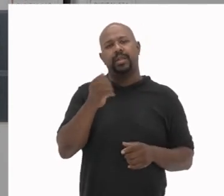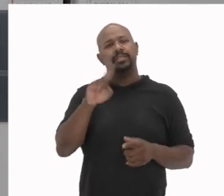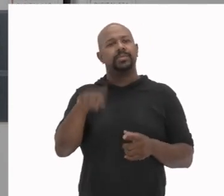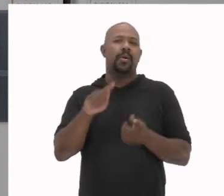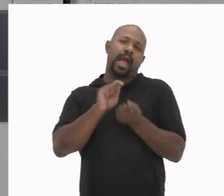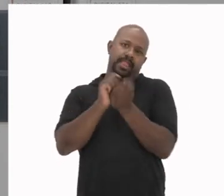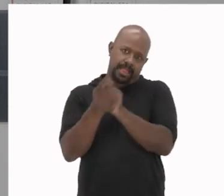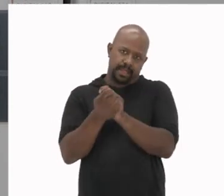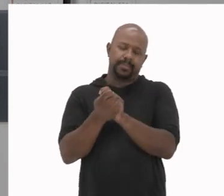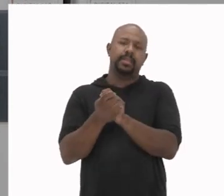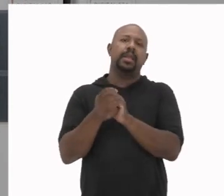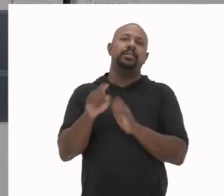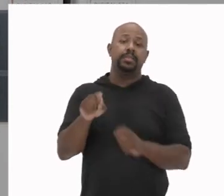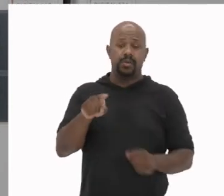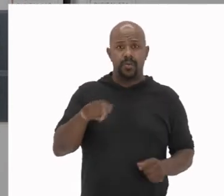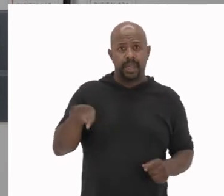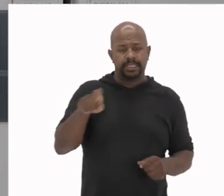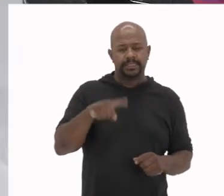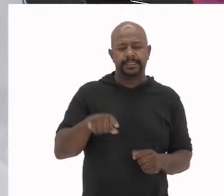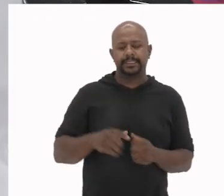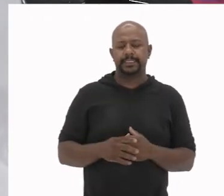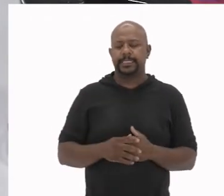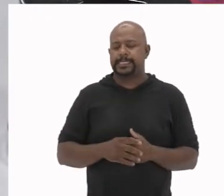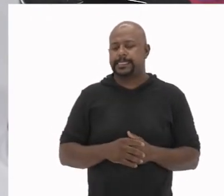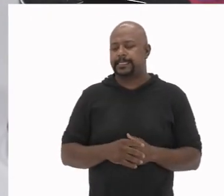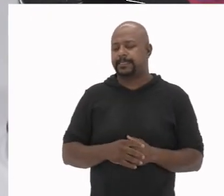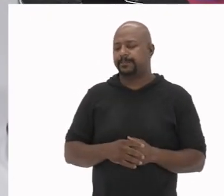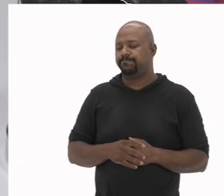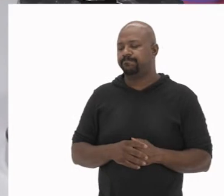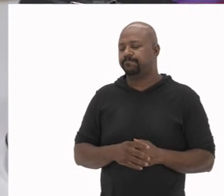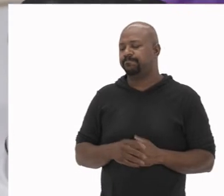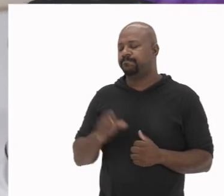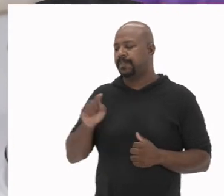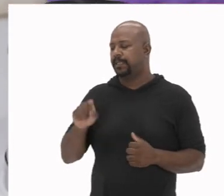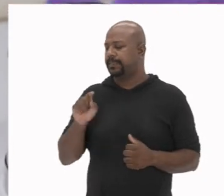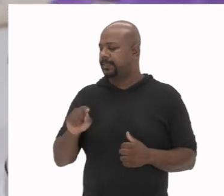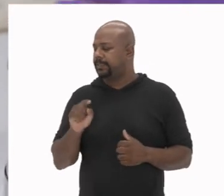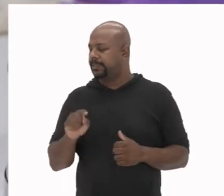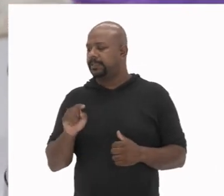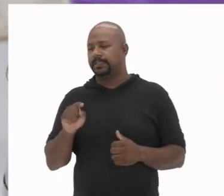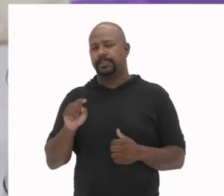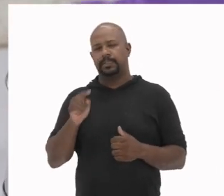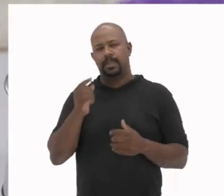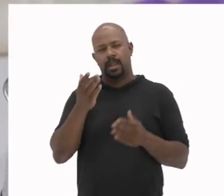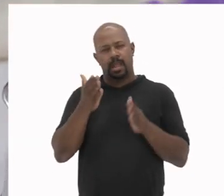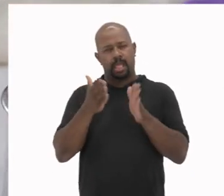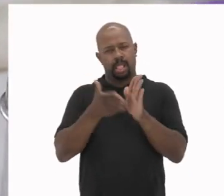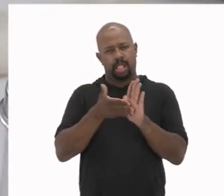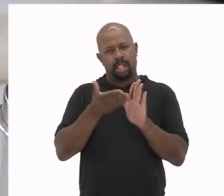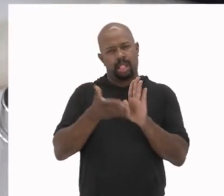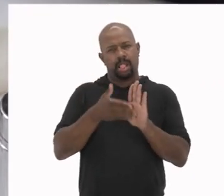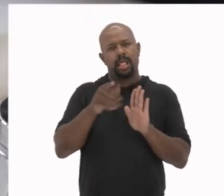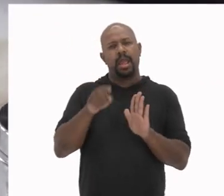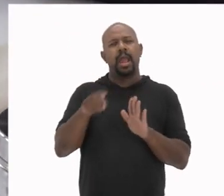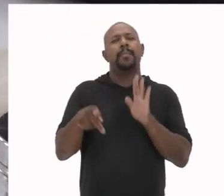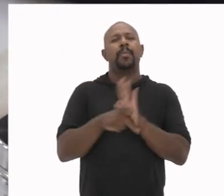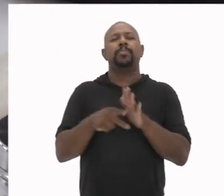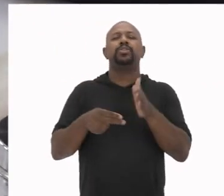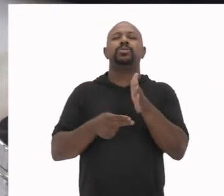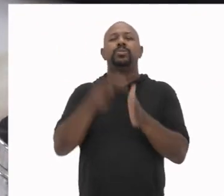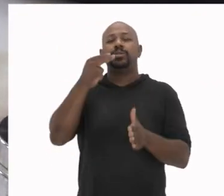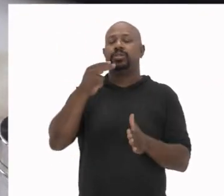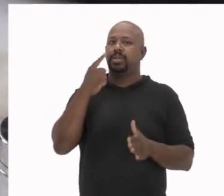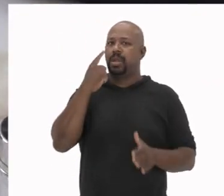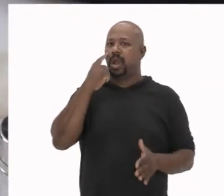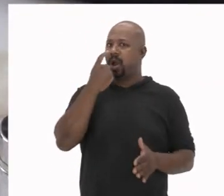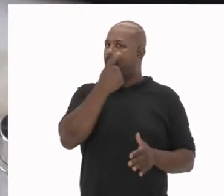para restauração, eles são adaptados. Como essa haste fina e azul com ponta de metal. Essa espátula, ela é